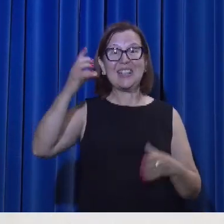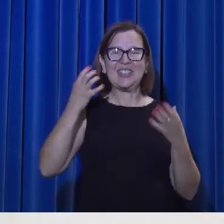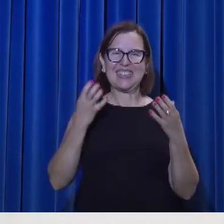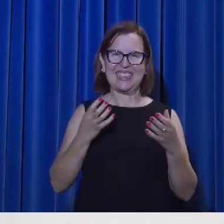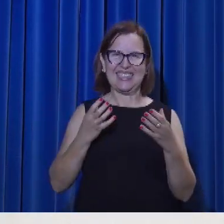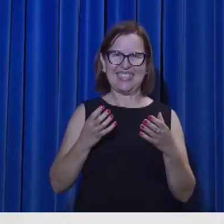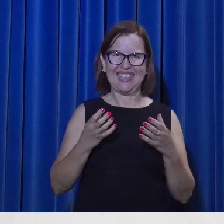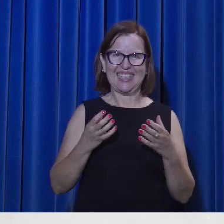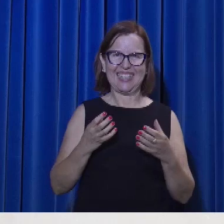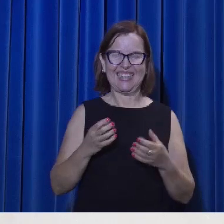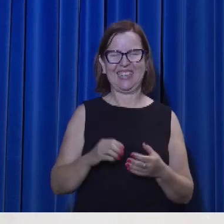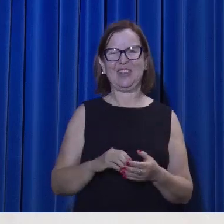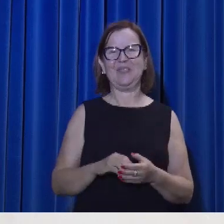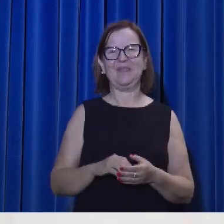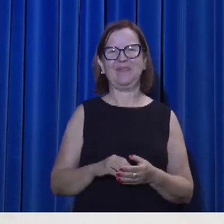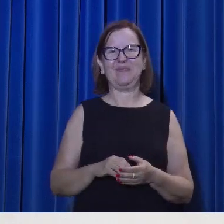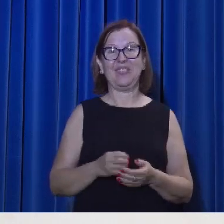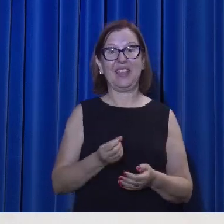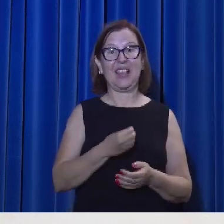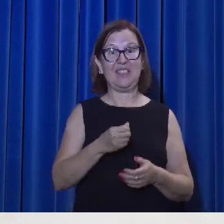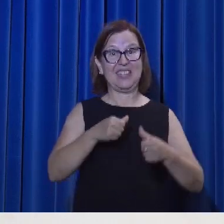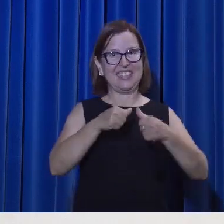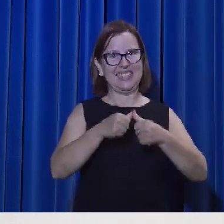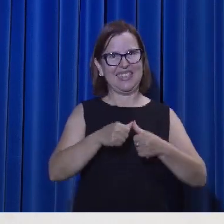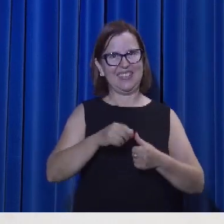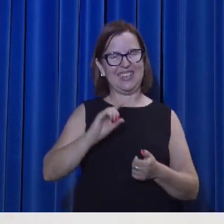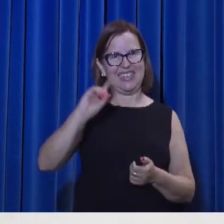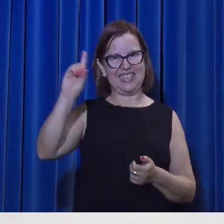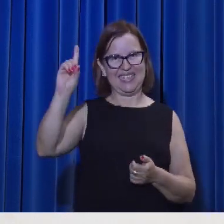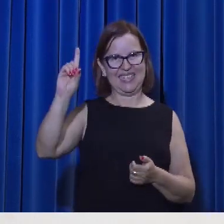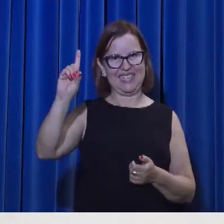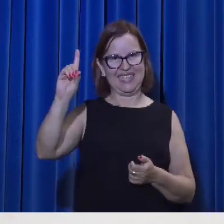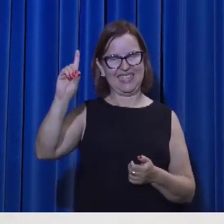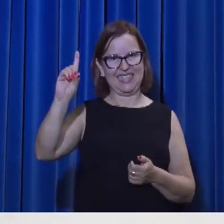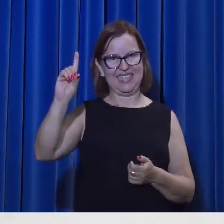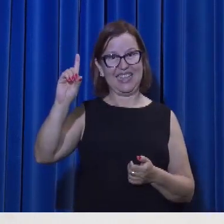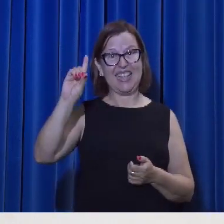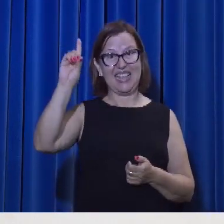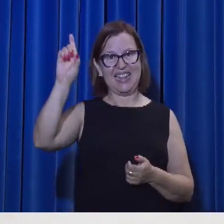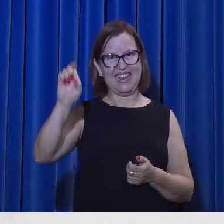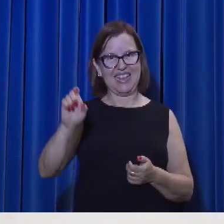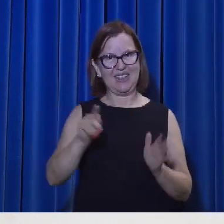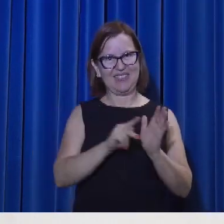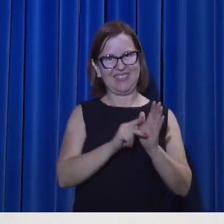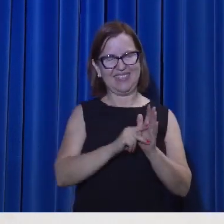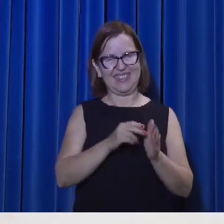Ele determina. A vida estava nele, está nele, ele é a vida.